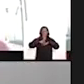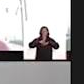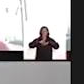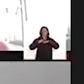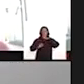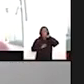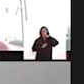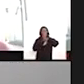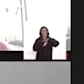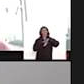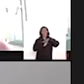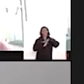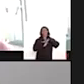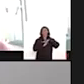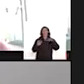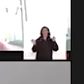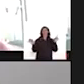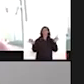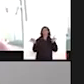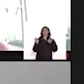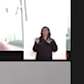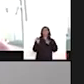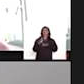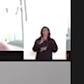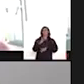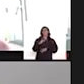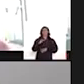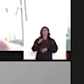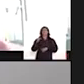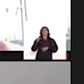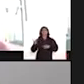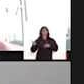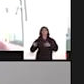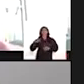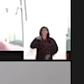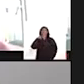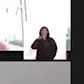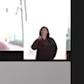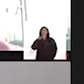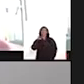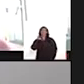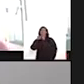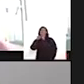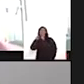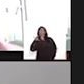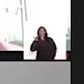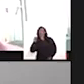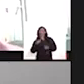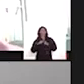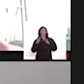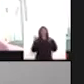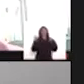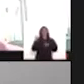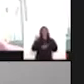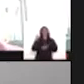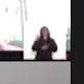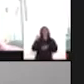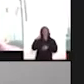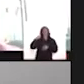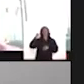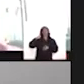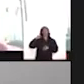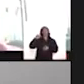houver resultado, resposta, retorno da diligência baixada por decisão do plenário. Então, queria fazer essa questão de ordem e ouvir a deputada Tia